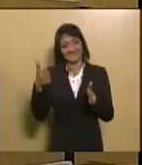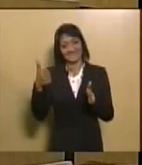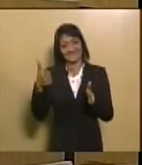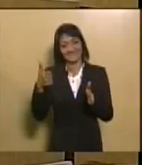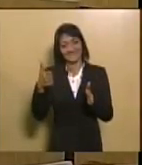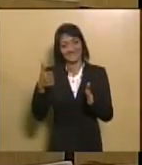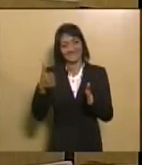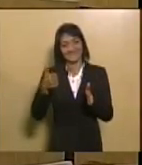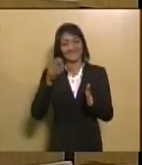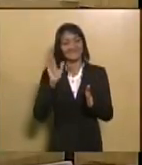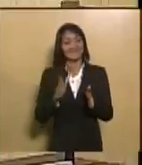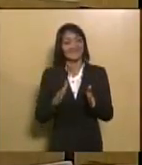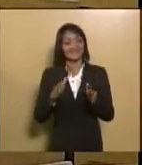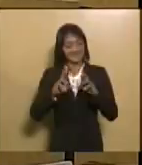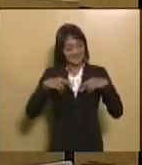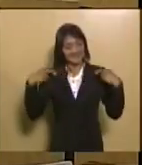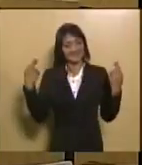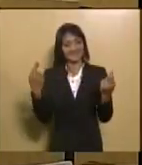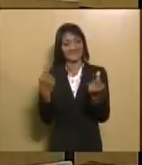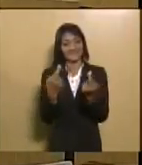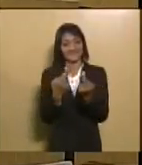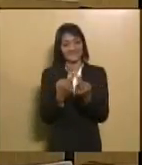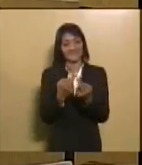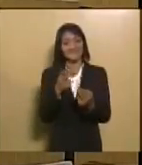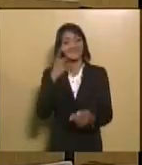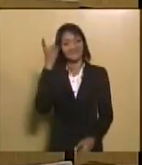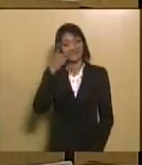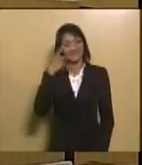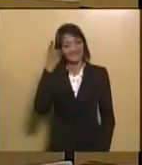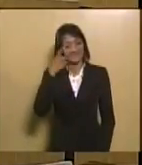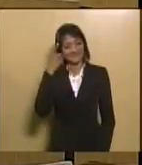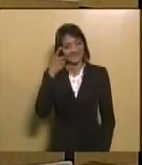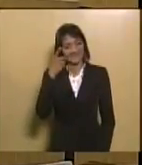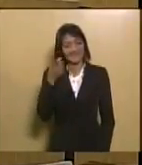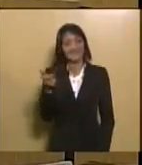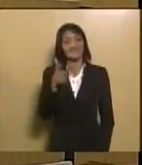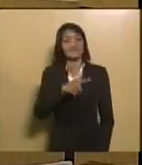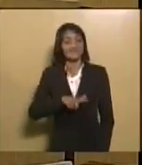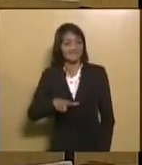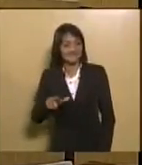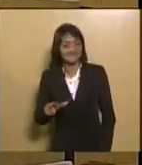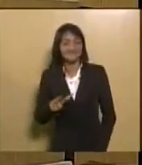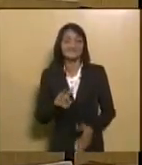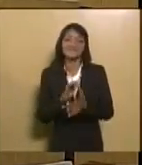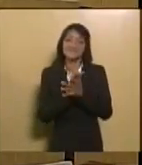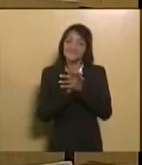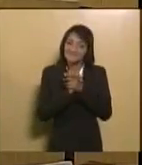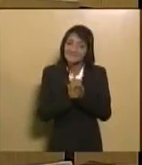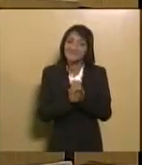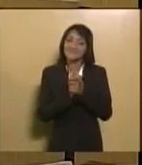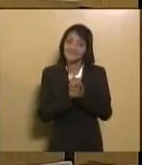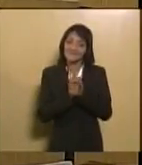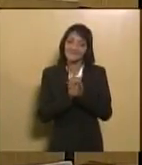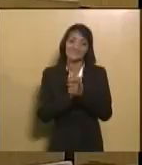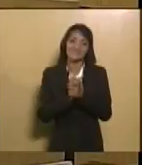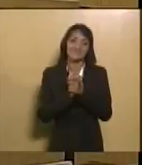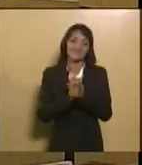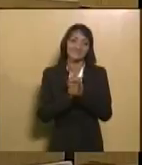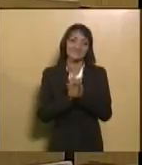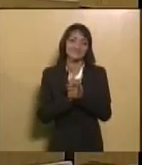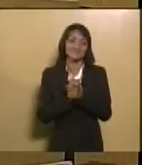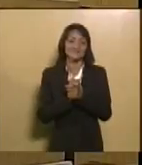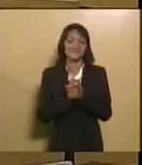meu primeiro grande expediente, colegas deputados, gostaria de mais uma vez parabenizar a comunicação da